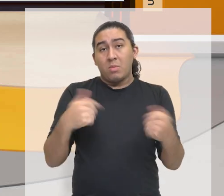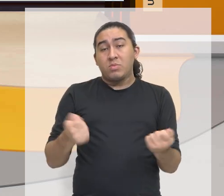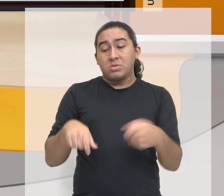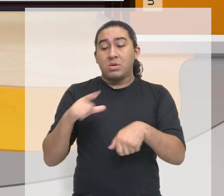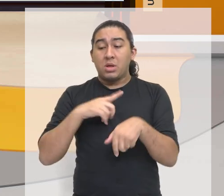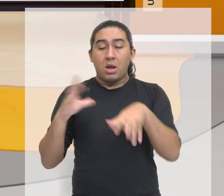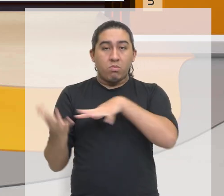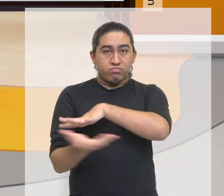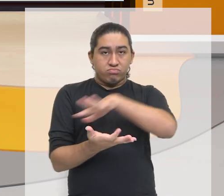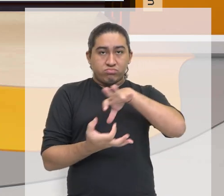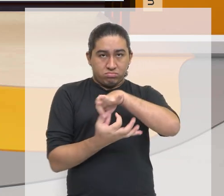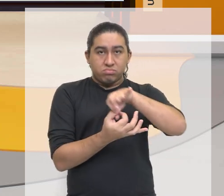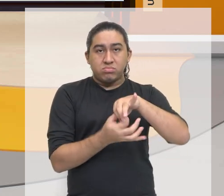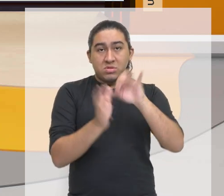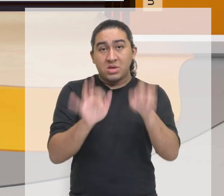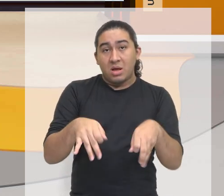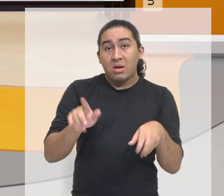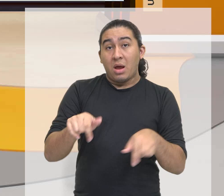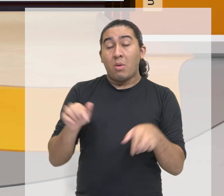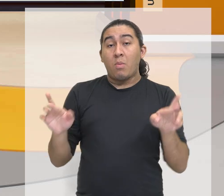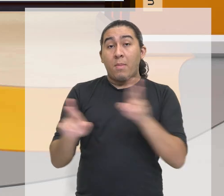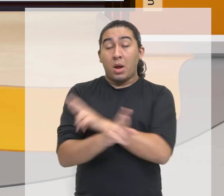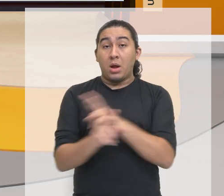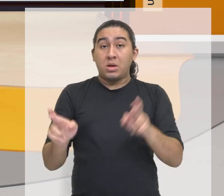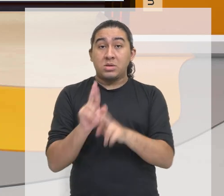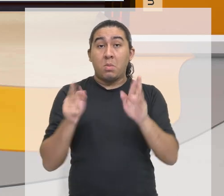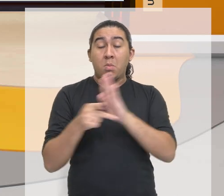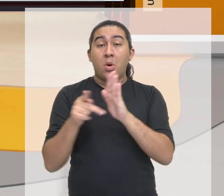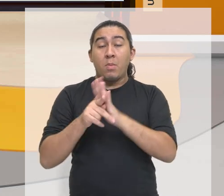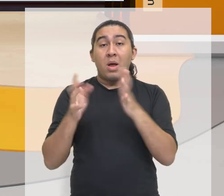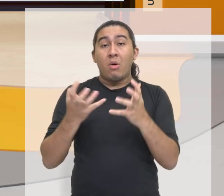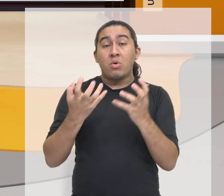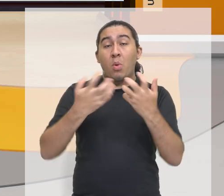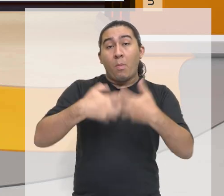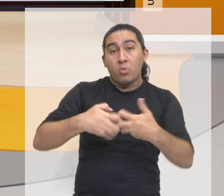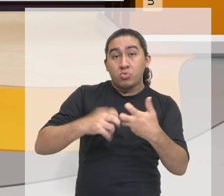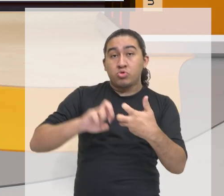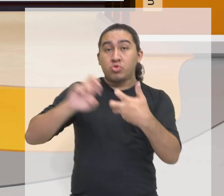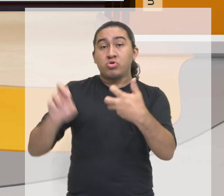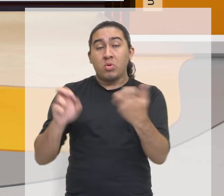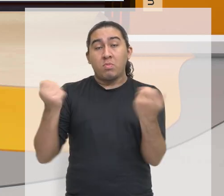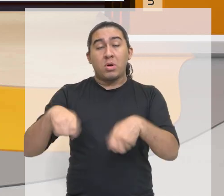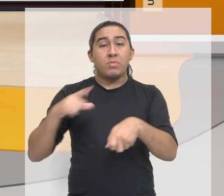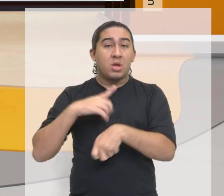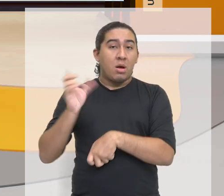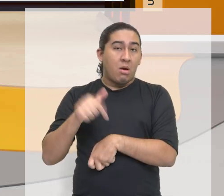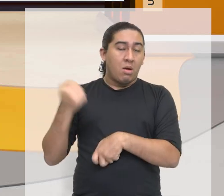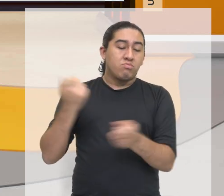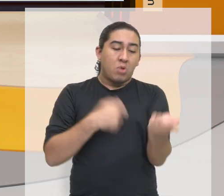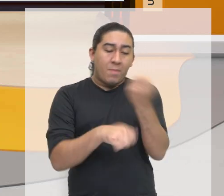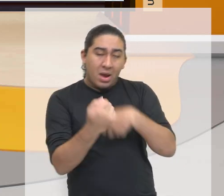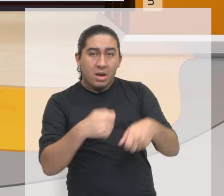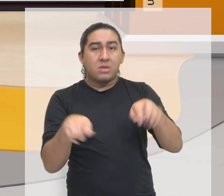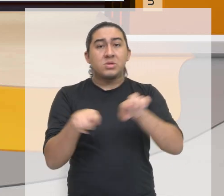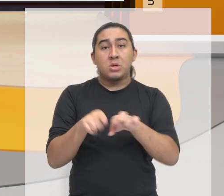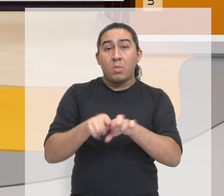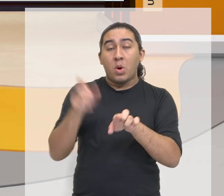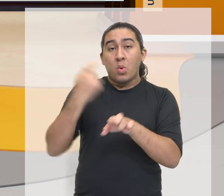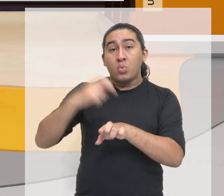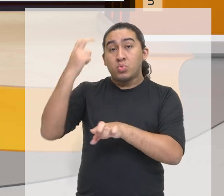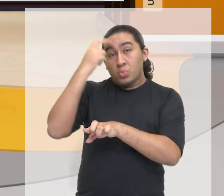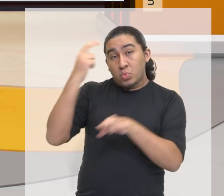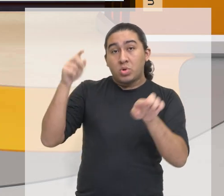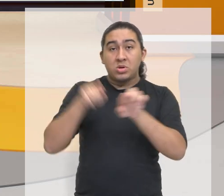de globalização, era uma interculturalidade, um intercâmbio de comércio, um intercâmbio de cultura,